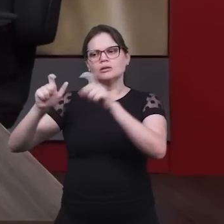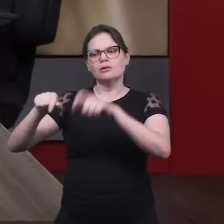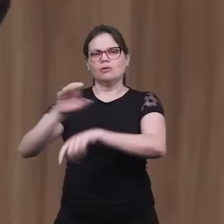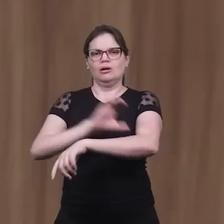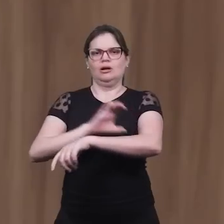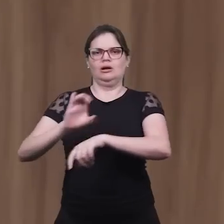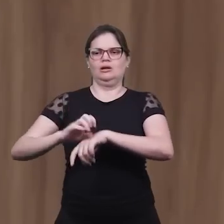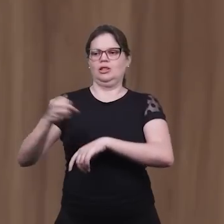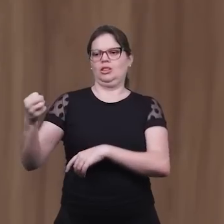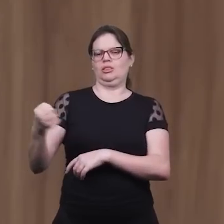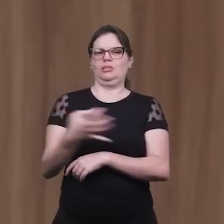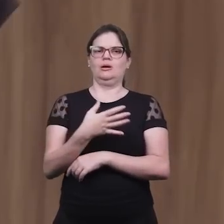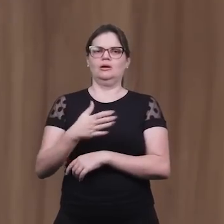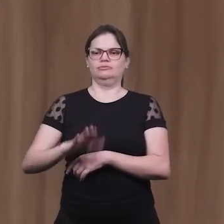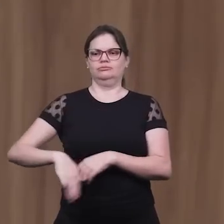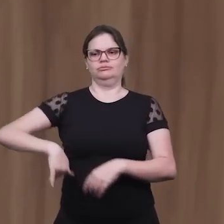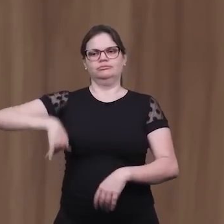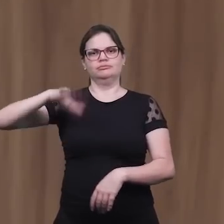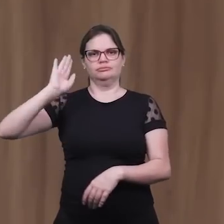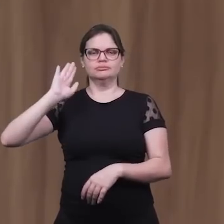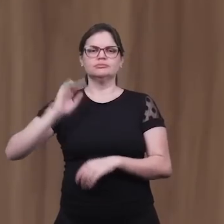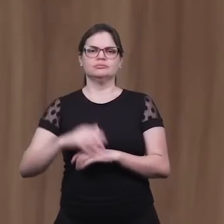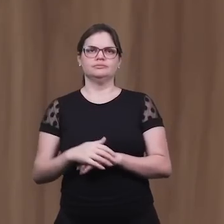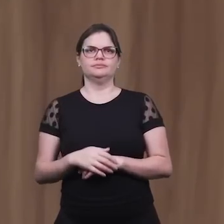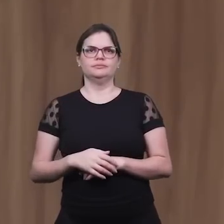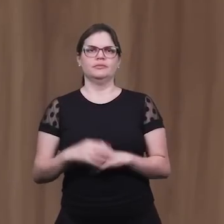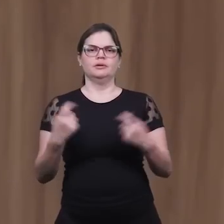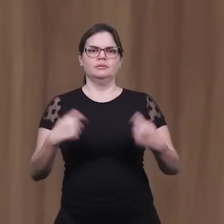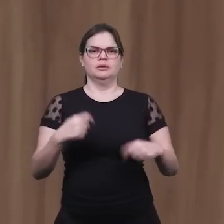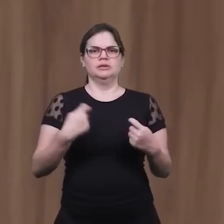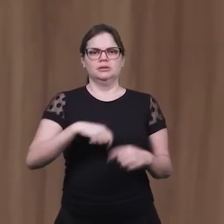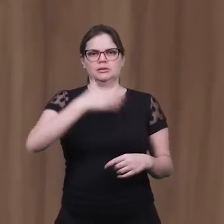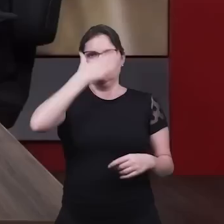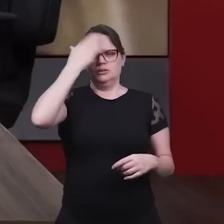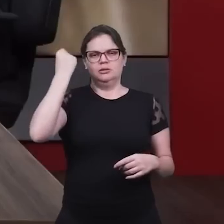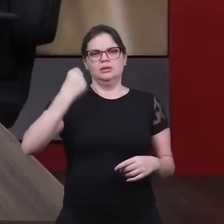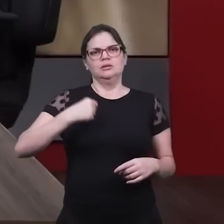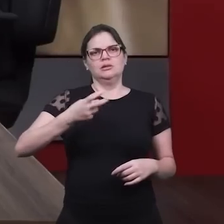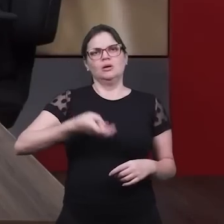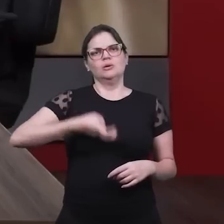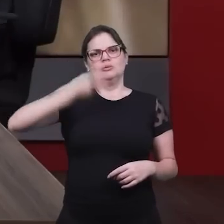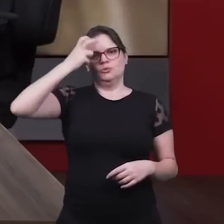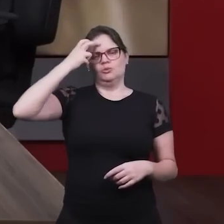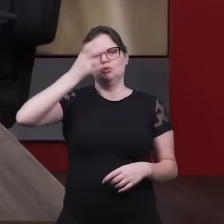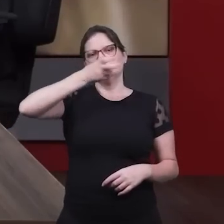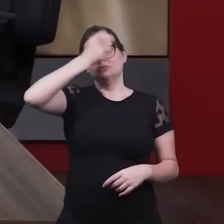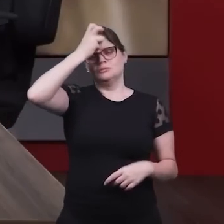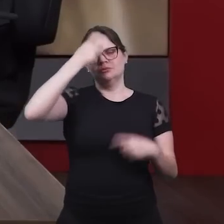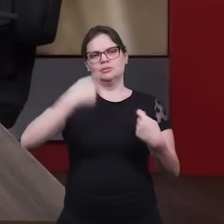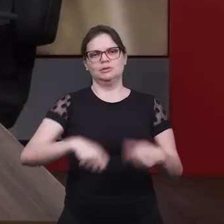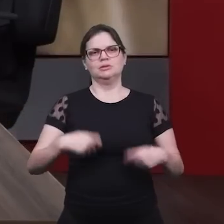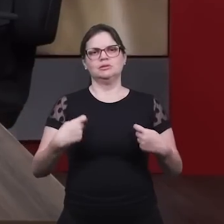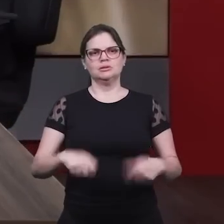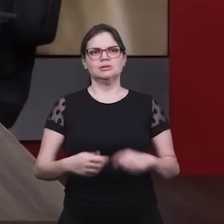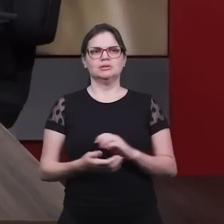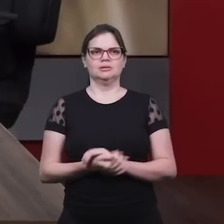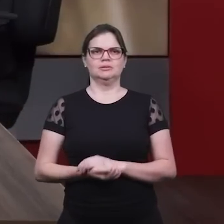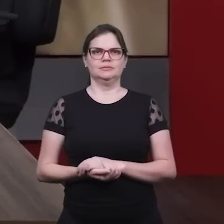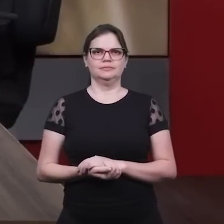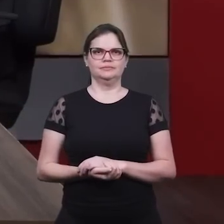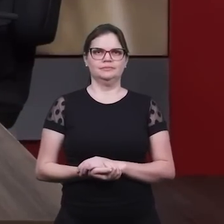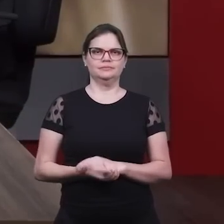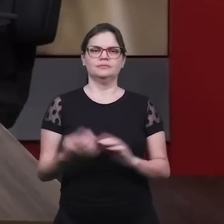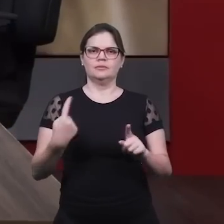em Canaã, né? Interessante Canaã, isso, né? Eles tinham que esquecer o Egito. Interessante, né? Isso, todos que viveram no Egito morreram no deserto. A